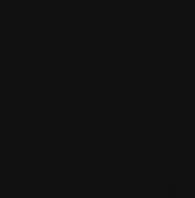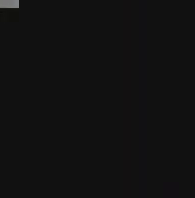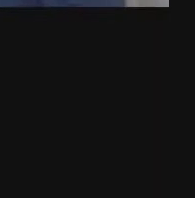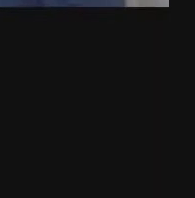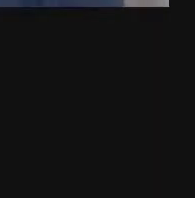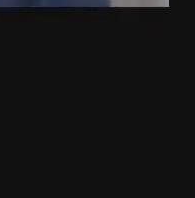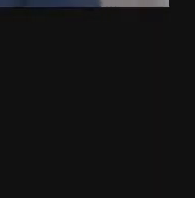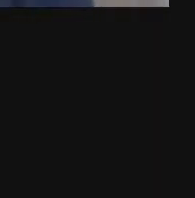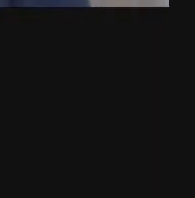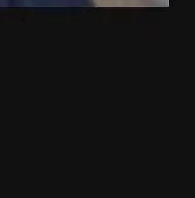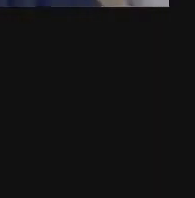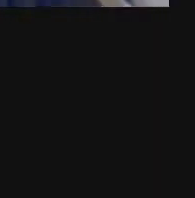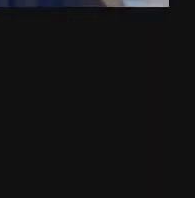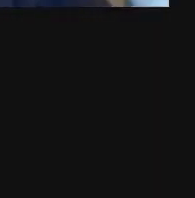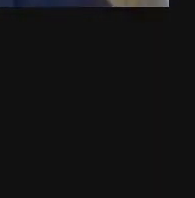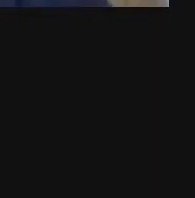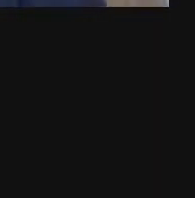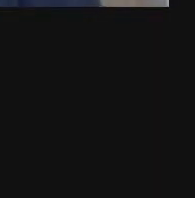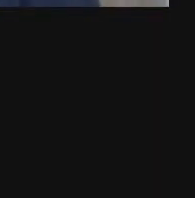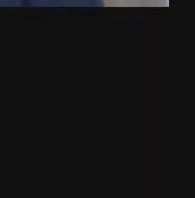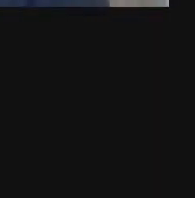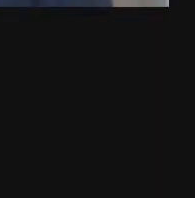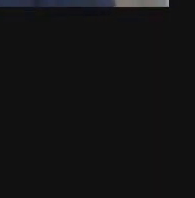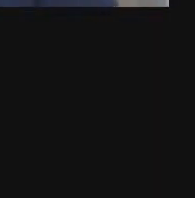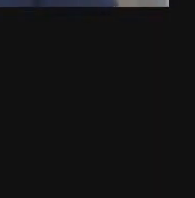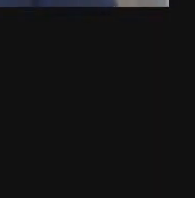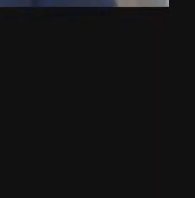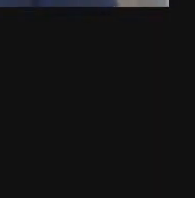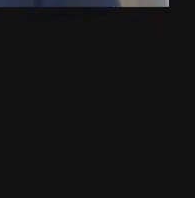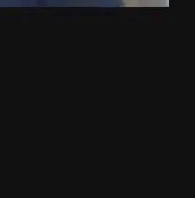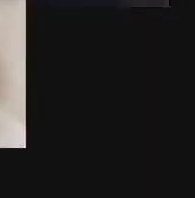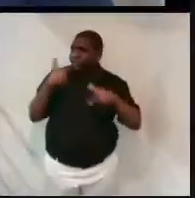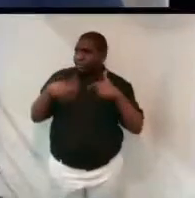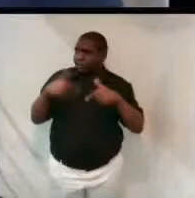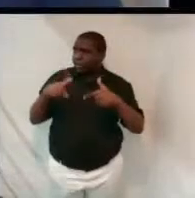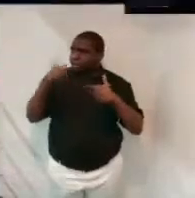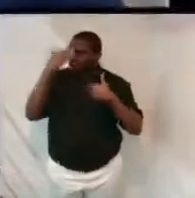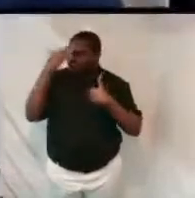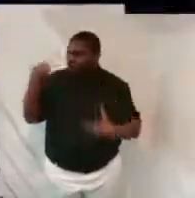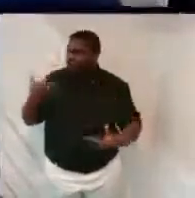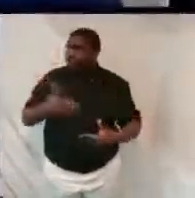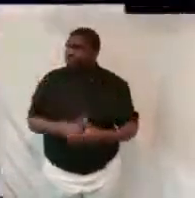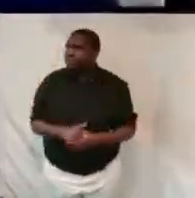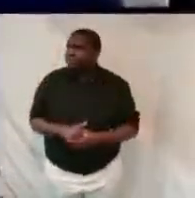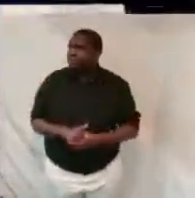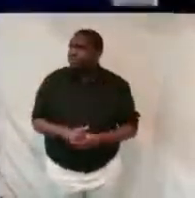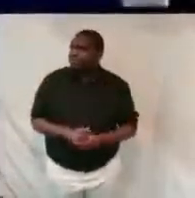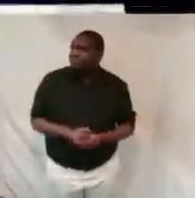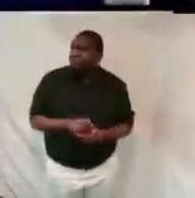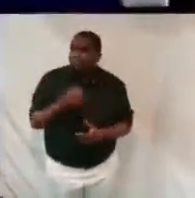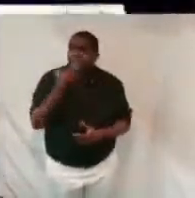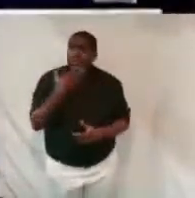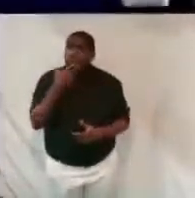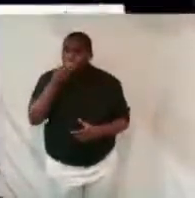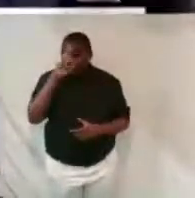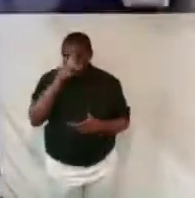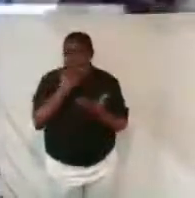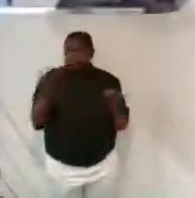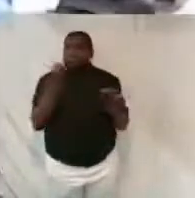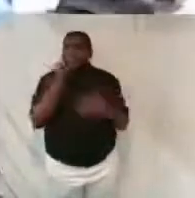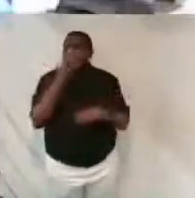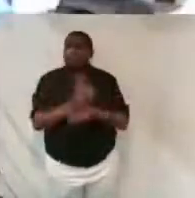pela oportunidade de ter podido participar desse trabalho. Muito obrigado, gente. Um bom almoço para vocês, uma boa tarde.